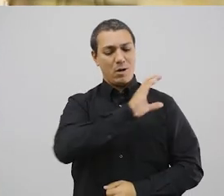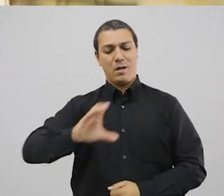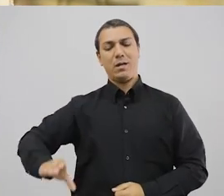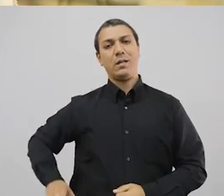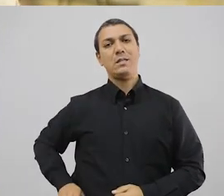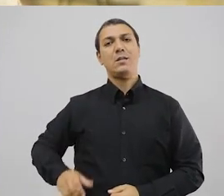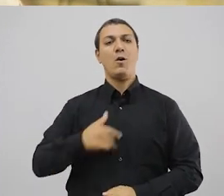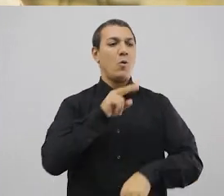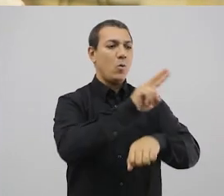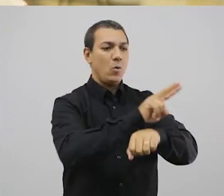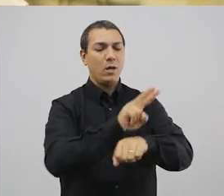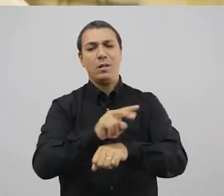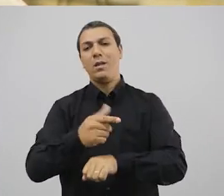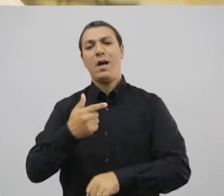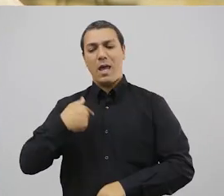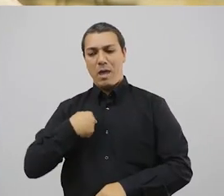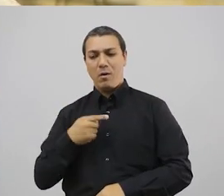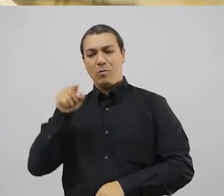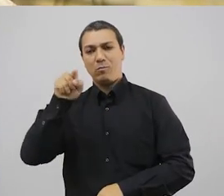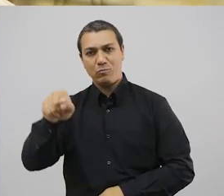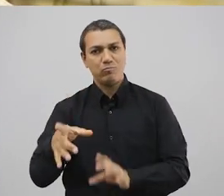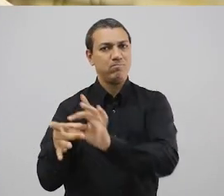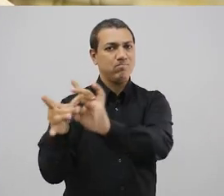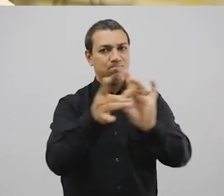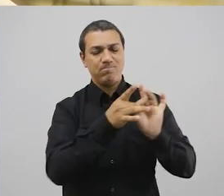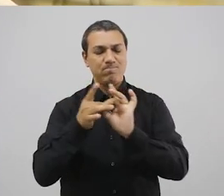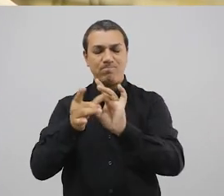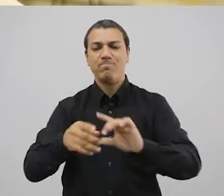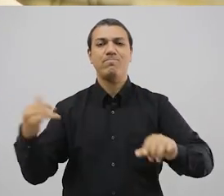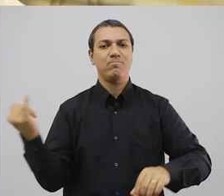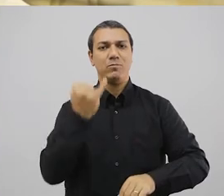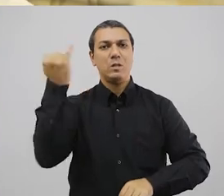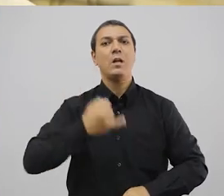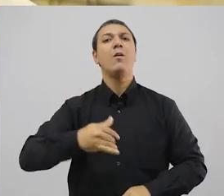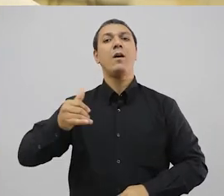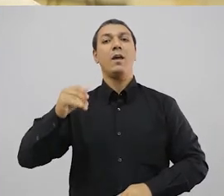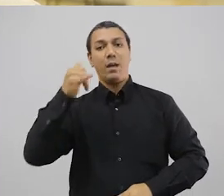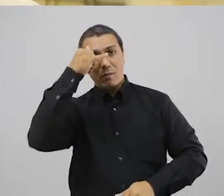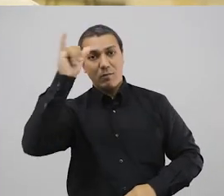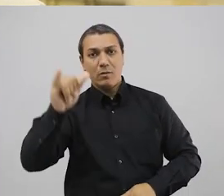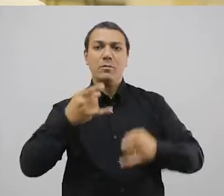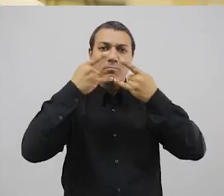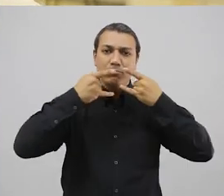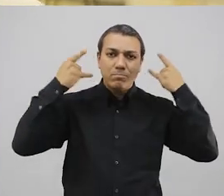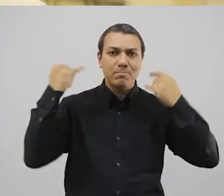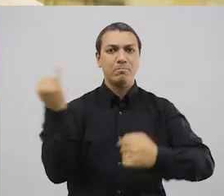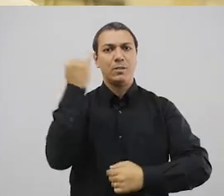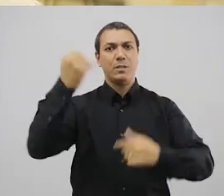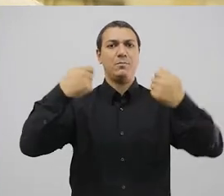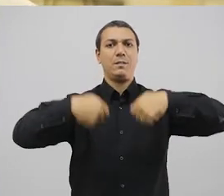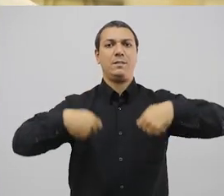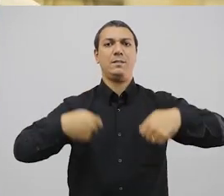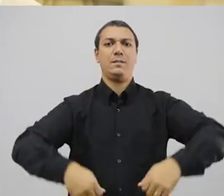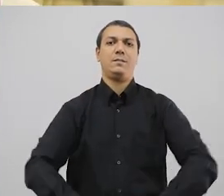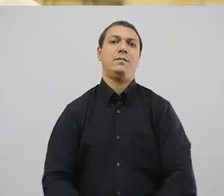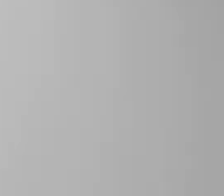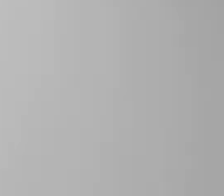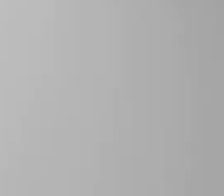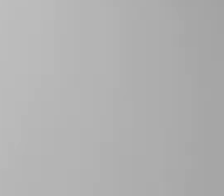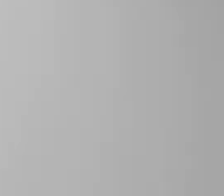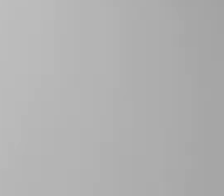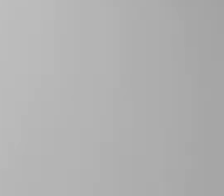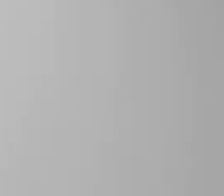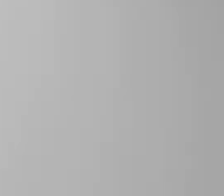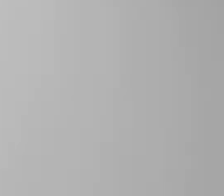ser um bom cristão é cuidar da vida cuidar da minha vida e cuidar da vida do outro também e por isso usar todos os meios de proteção